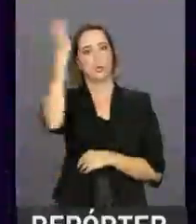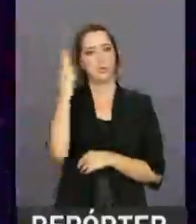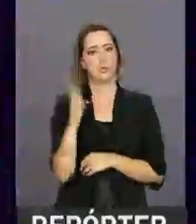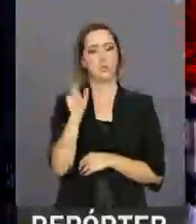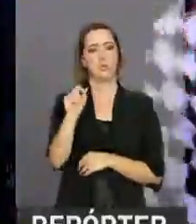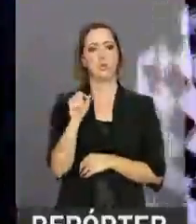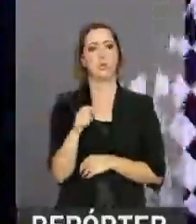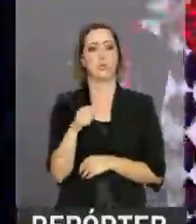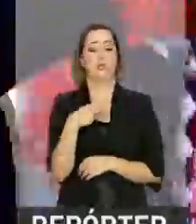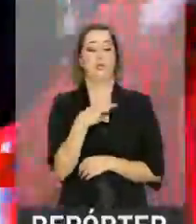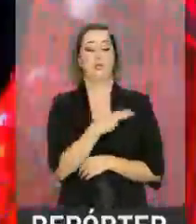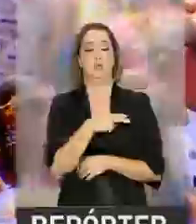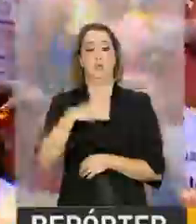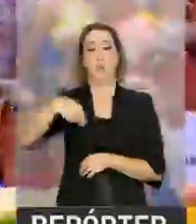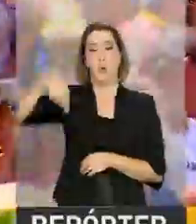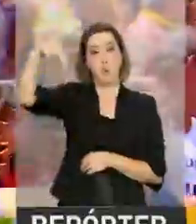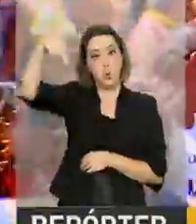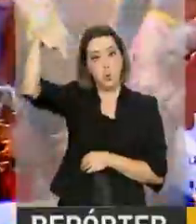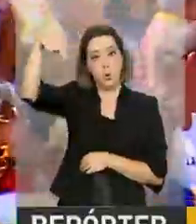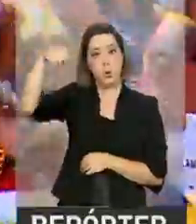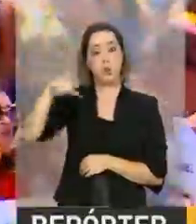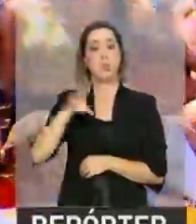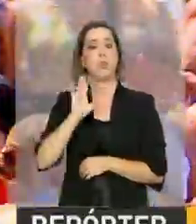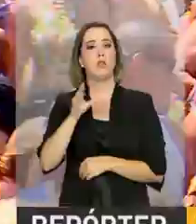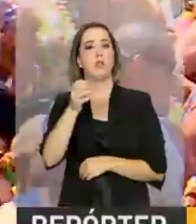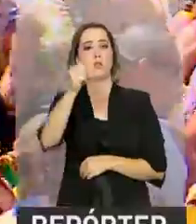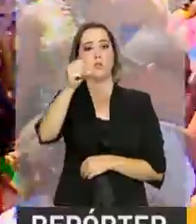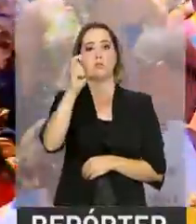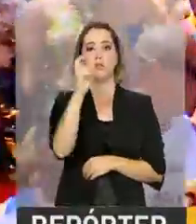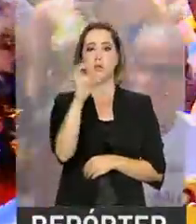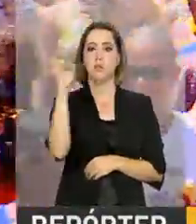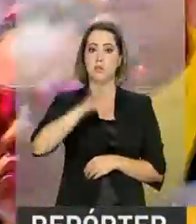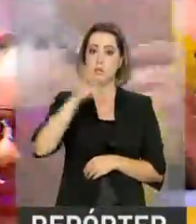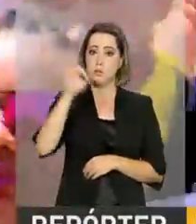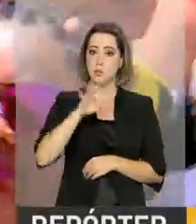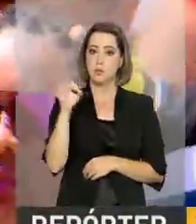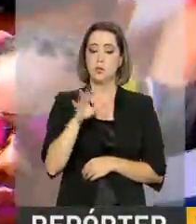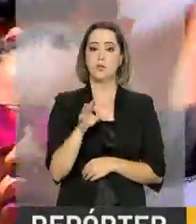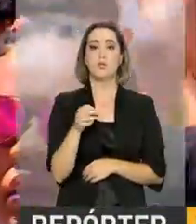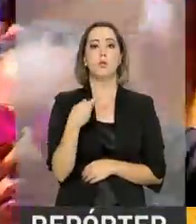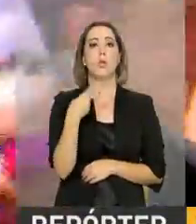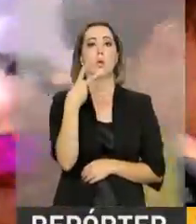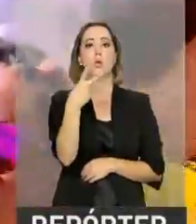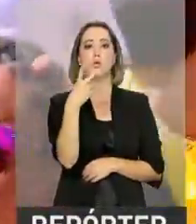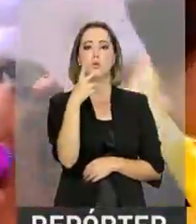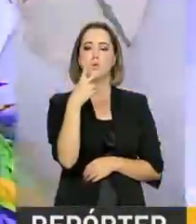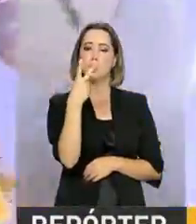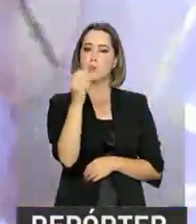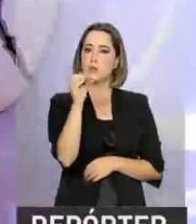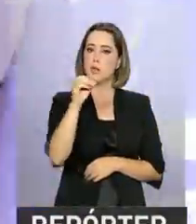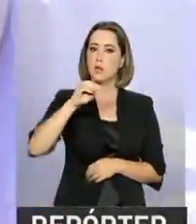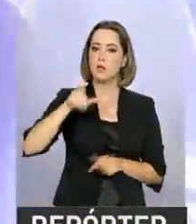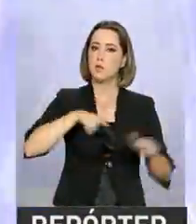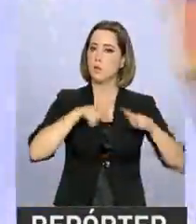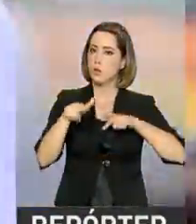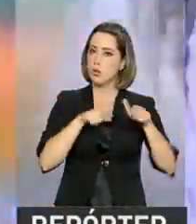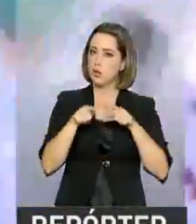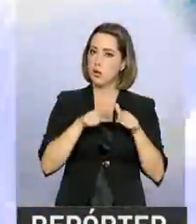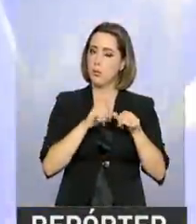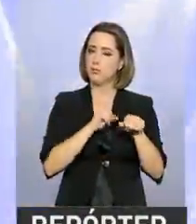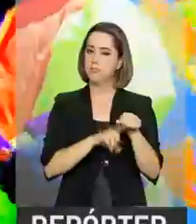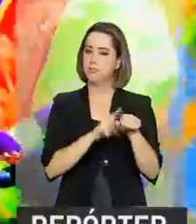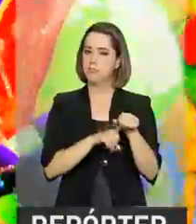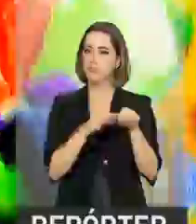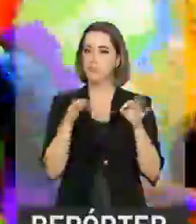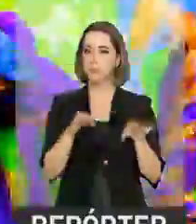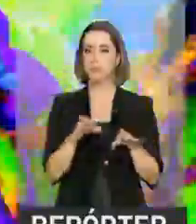nordeste a ocupação hoteleira chegou a 95% foram 200.000 empregos temporrios no